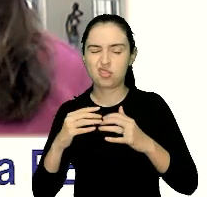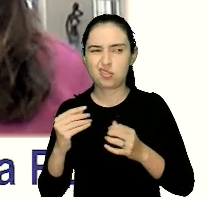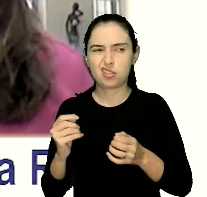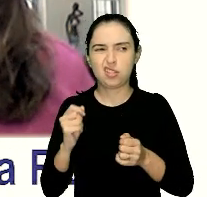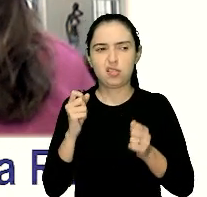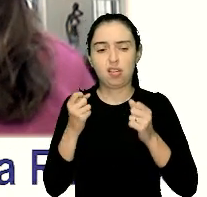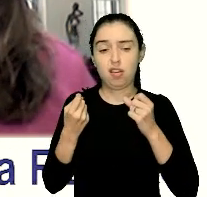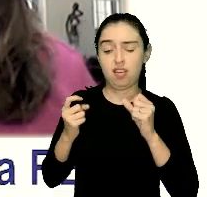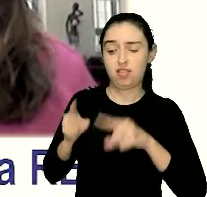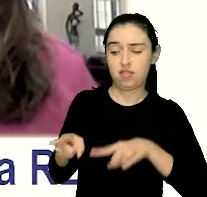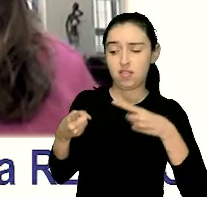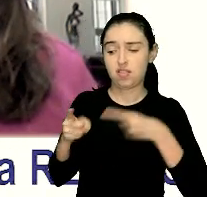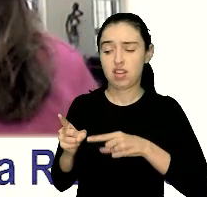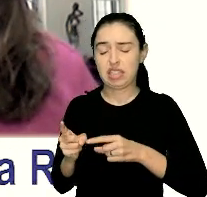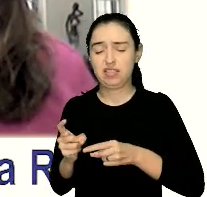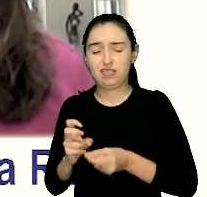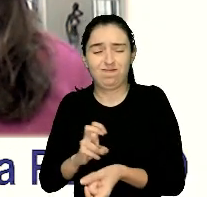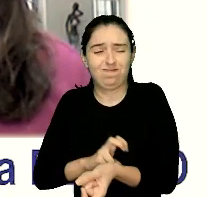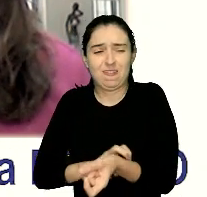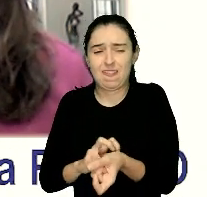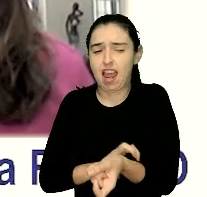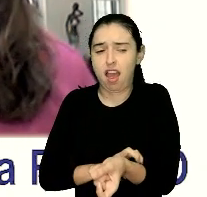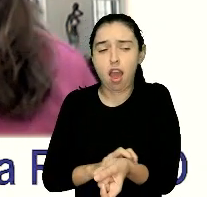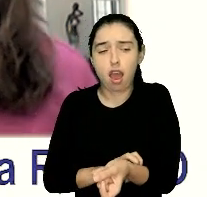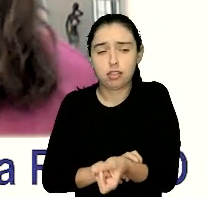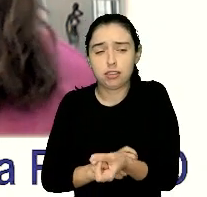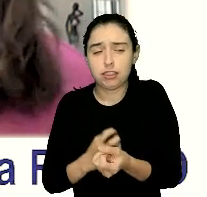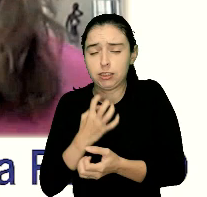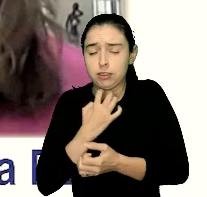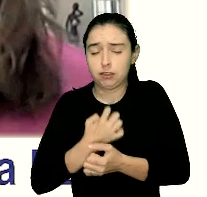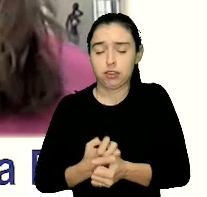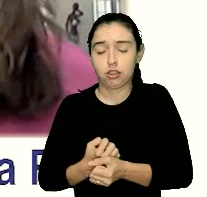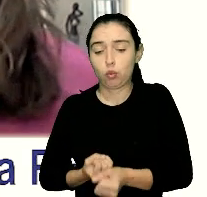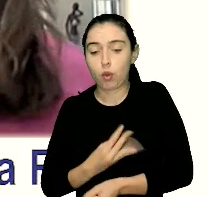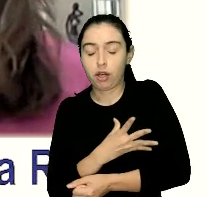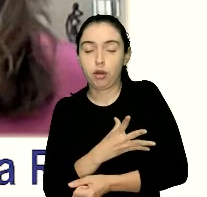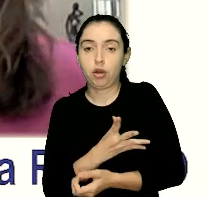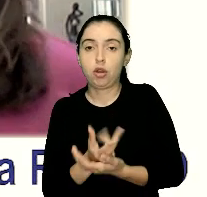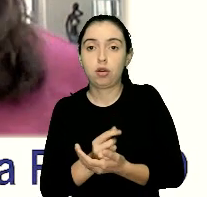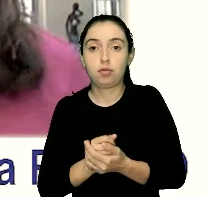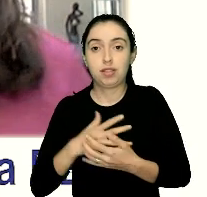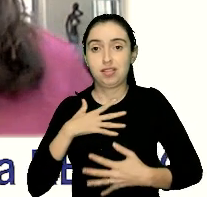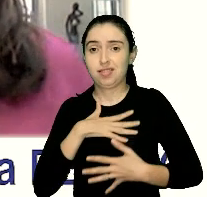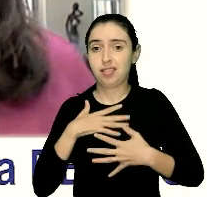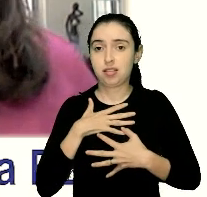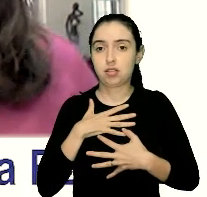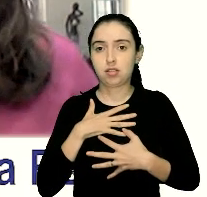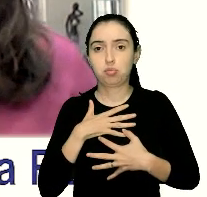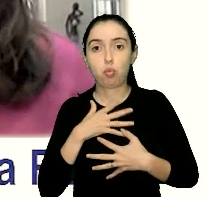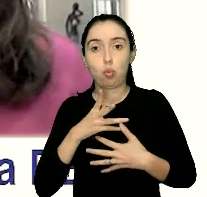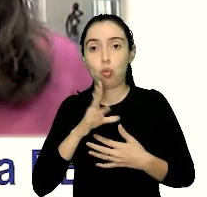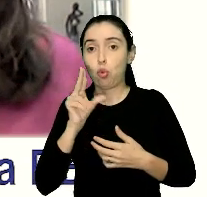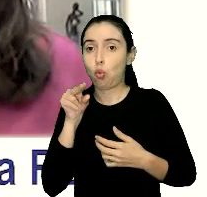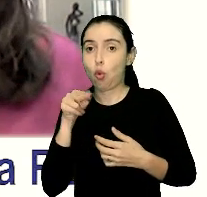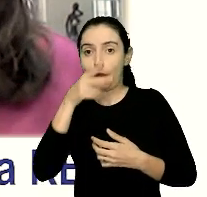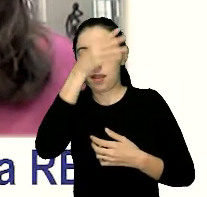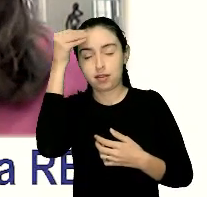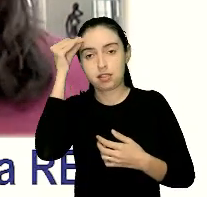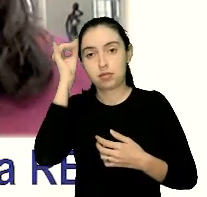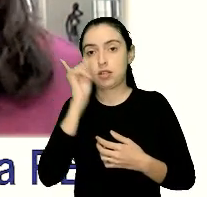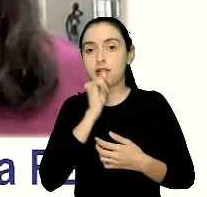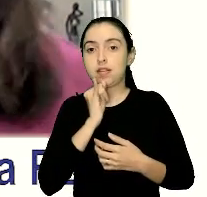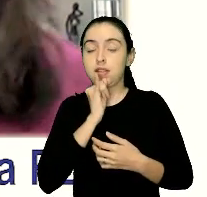das novas situações por nós nunca antes imaginadas, como, por exemplo, o isolamento social que nos é